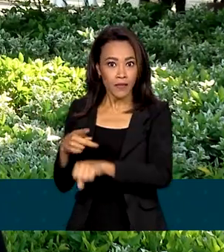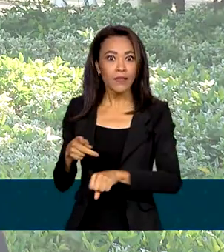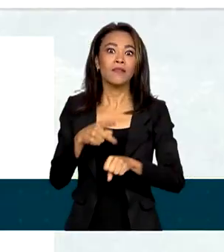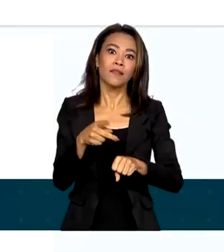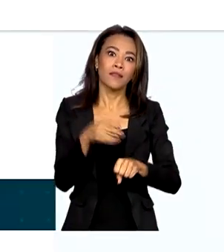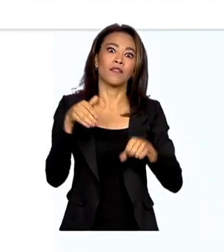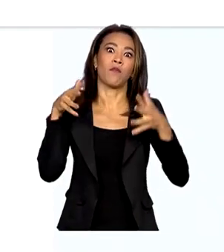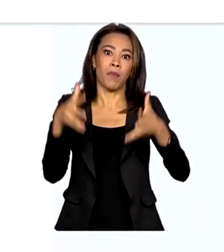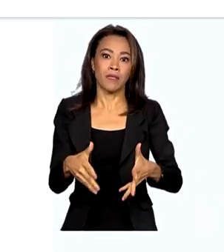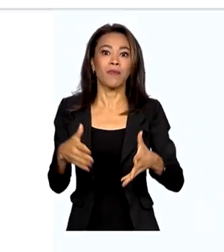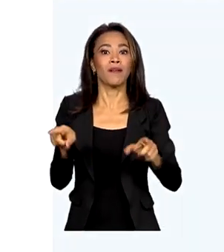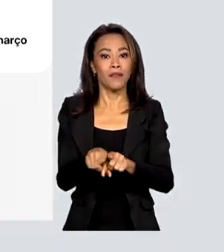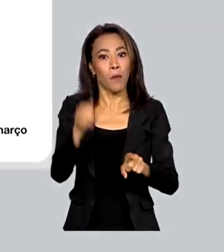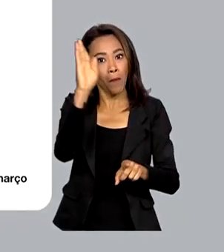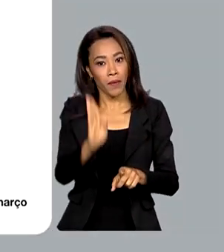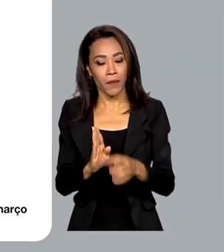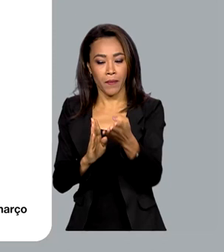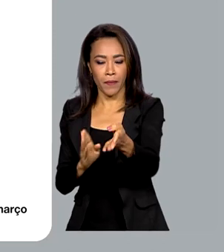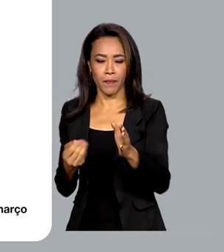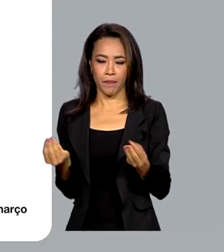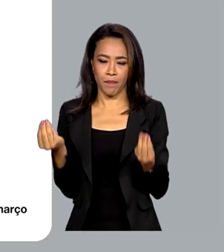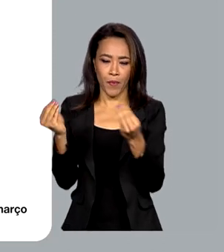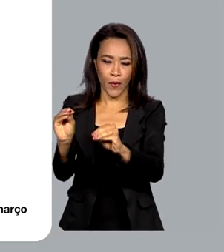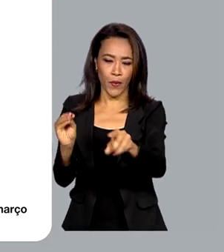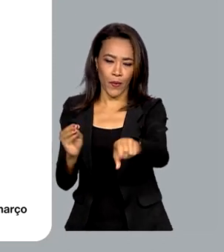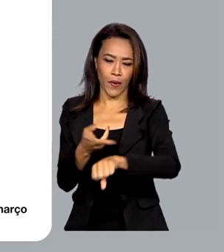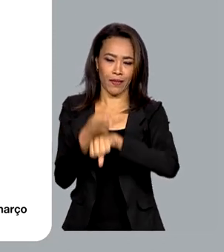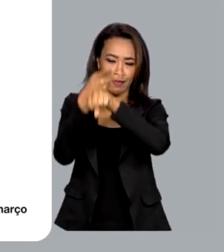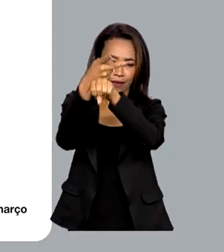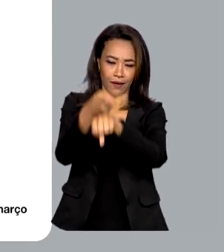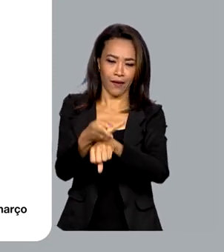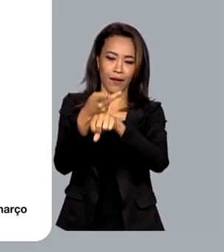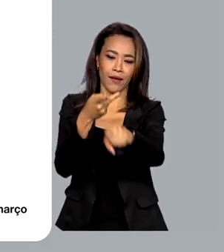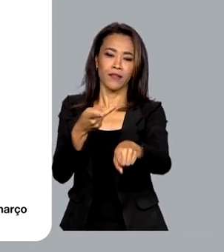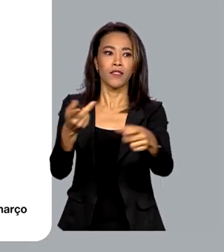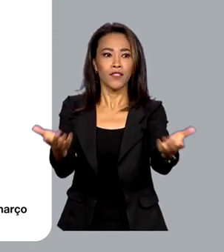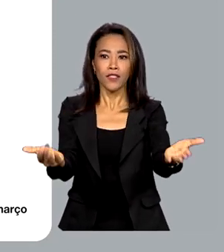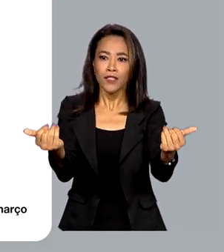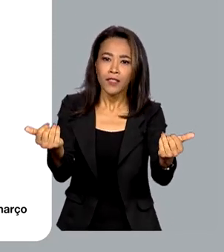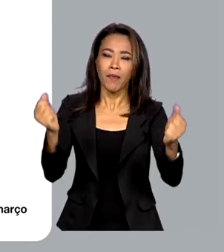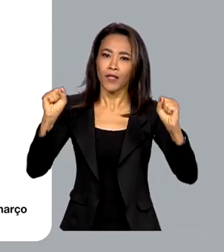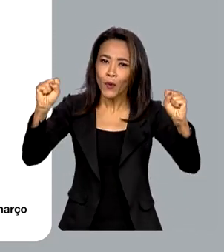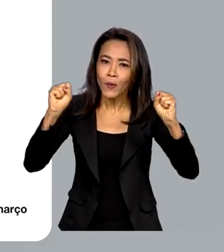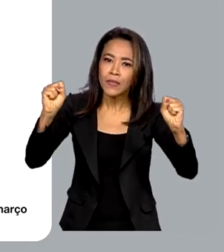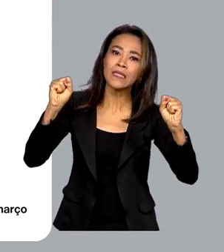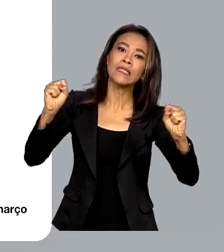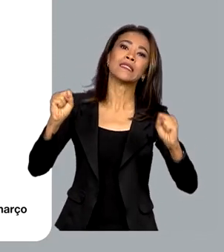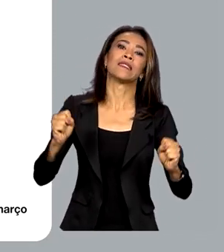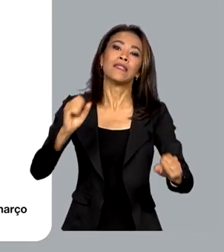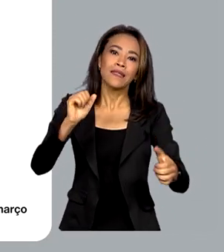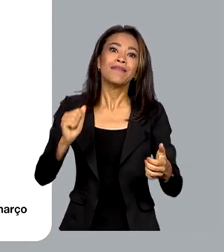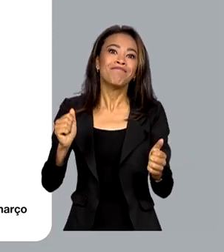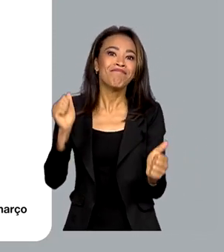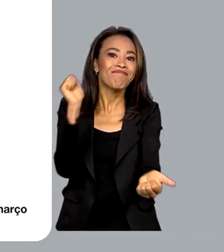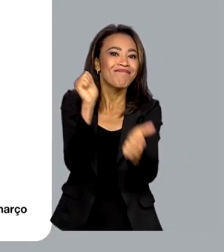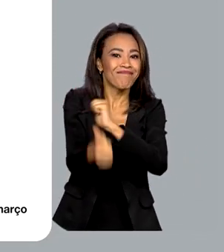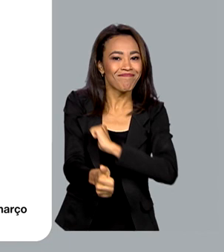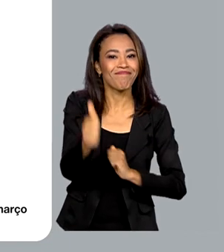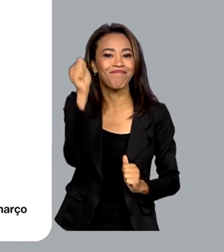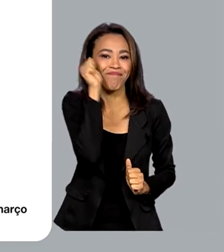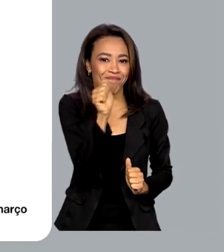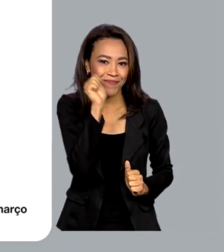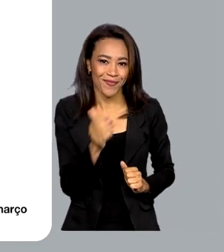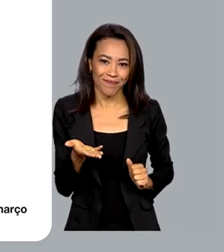presidente Lula postou uma foto, né, dessa taça e convocou os brasileiros a torcerem pela Seleção Nacional de Futebol